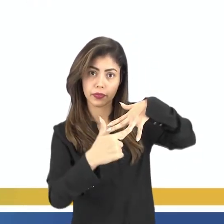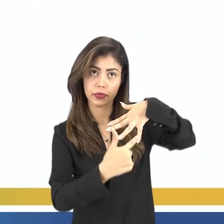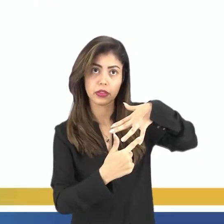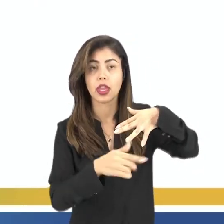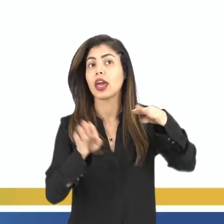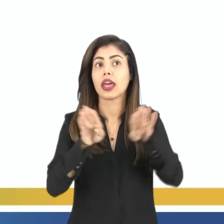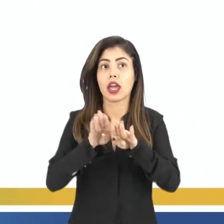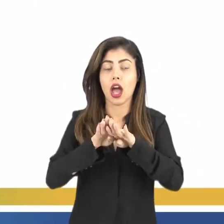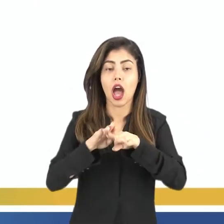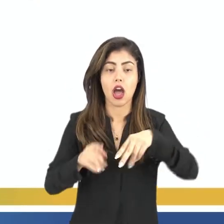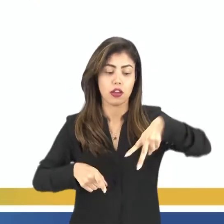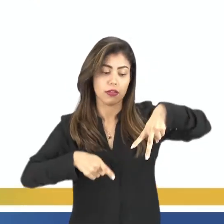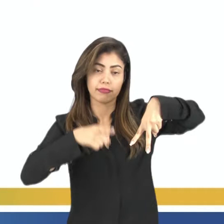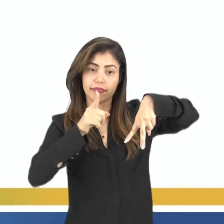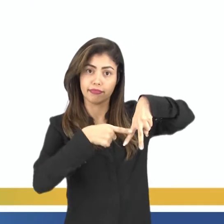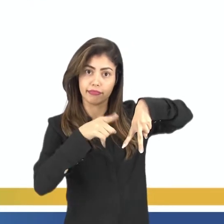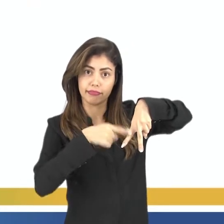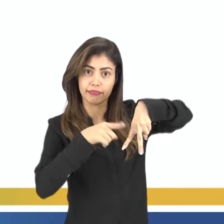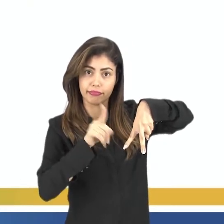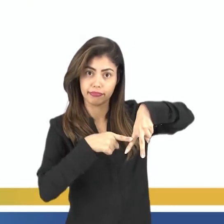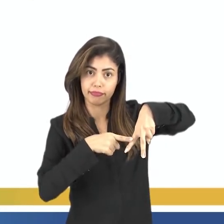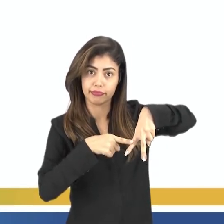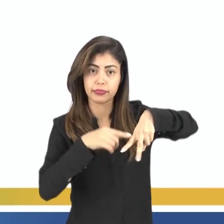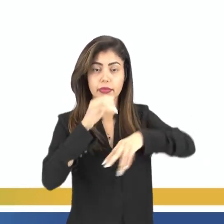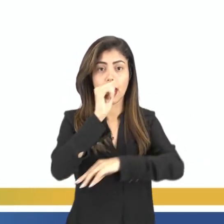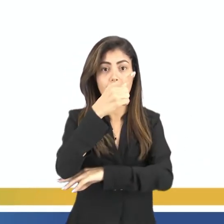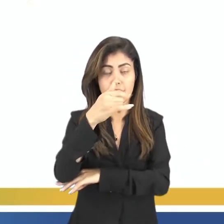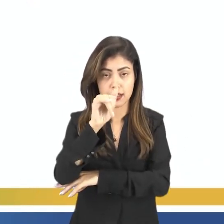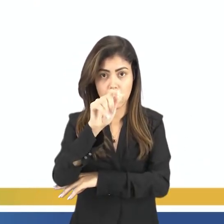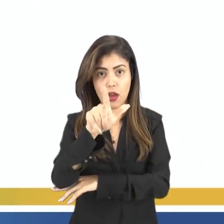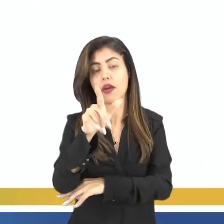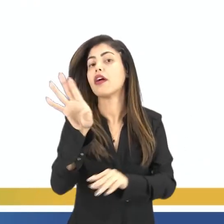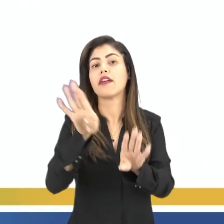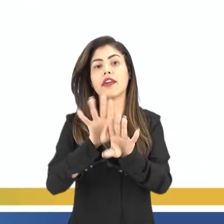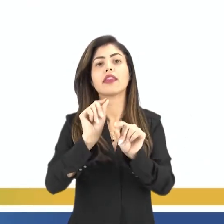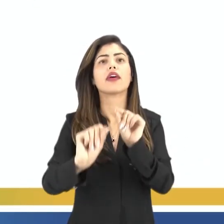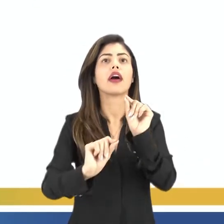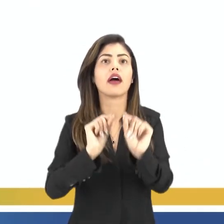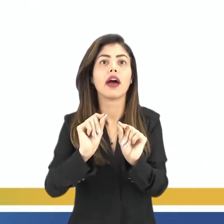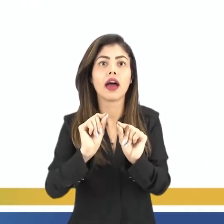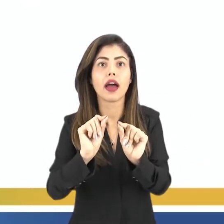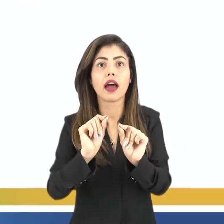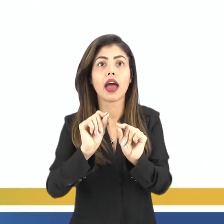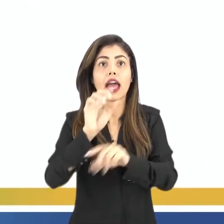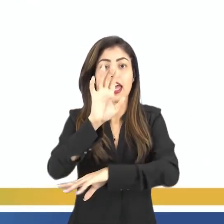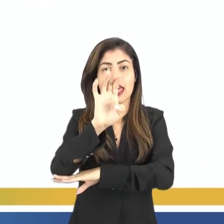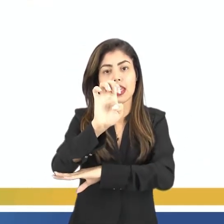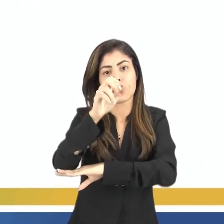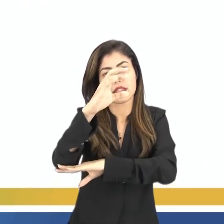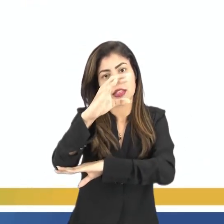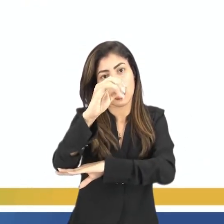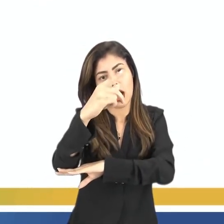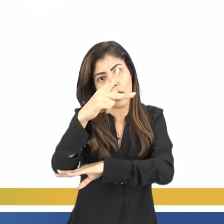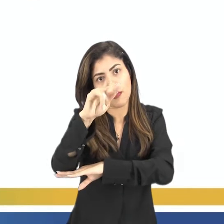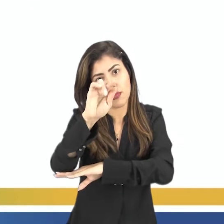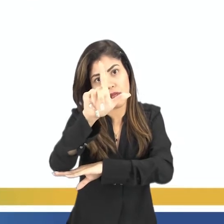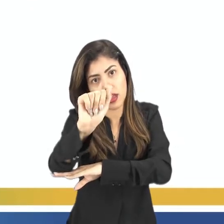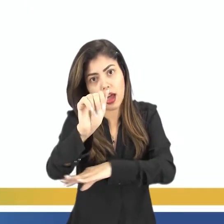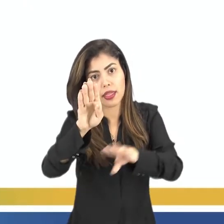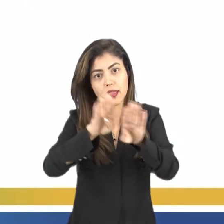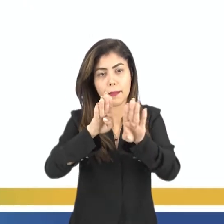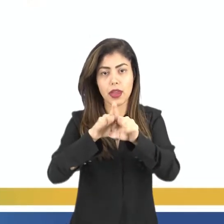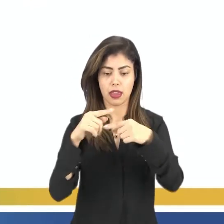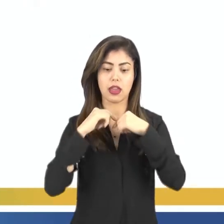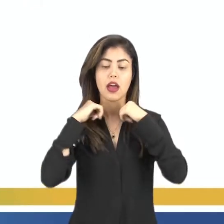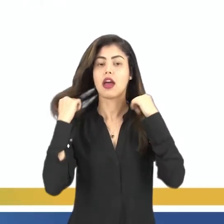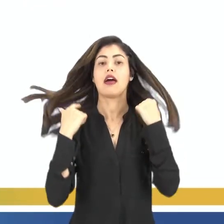membro superior ao esqueleto axial vai ser realizado ali pela escápula e pela clavícula. A